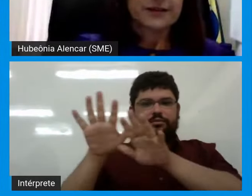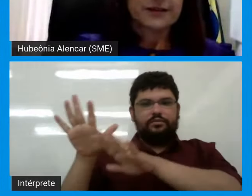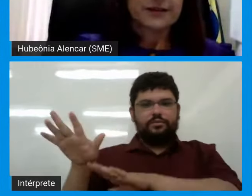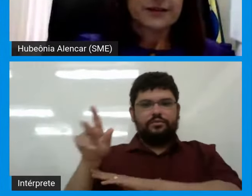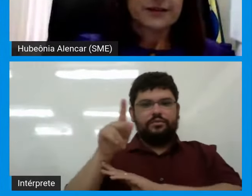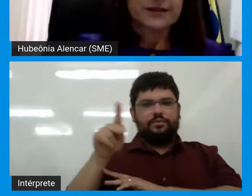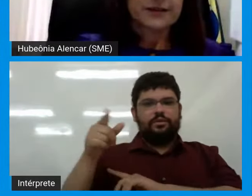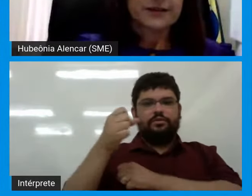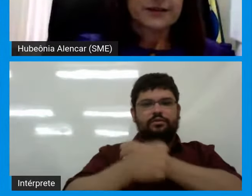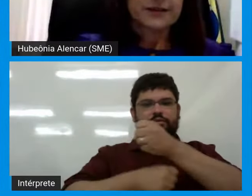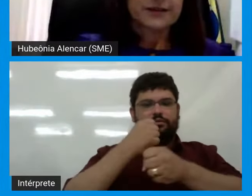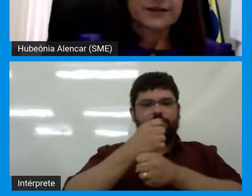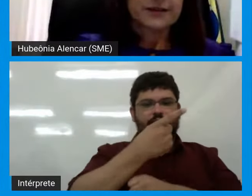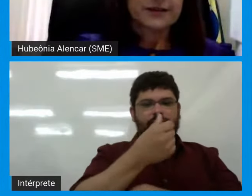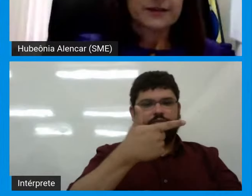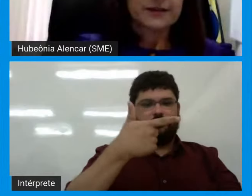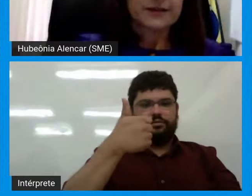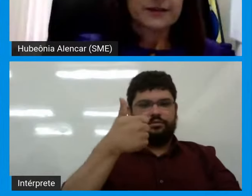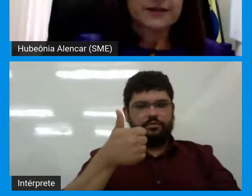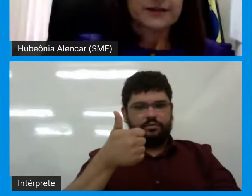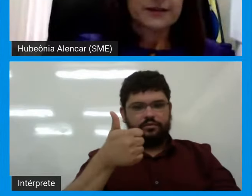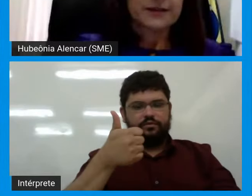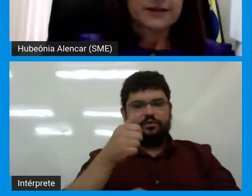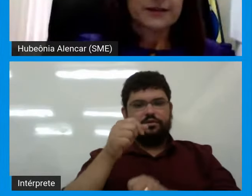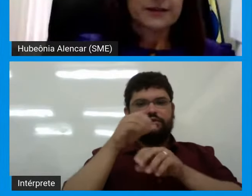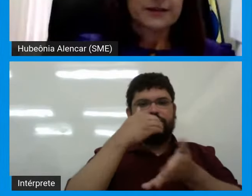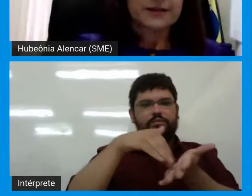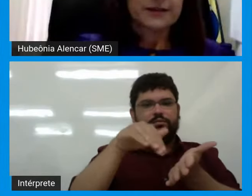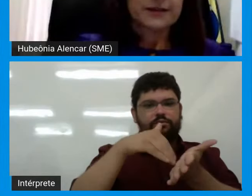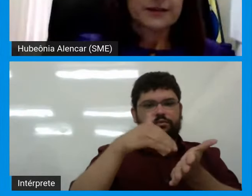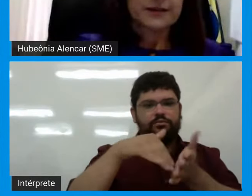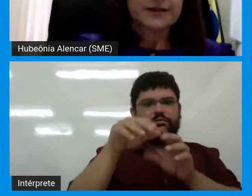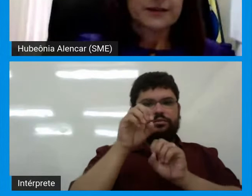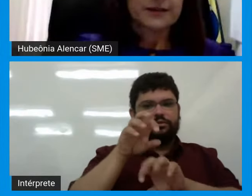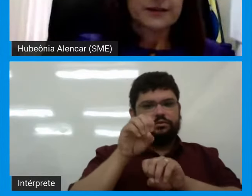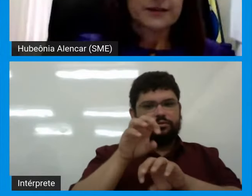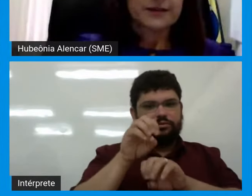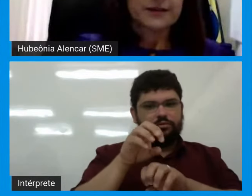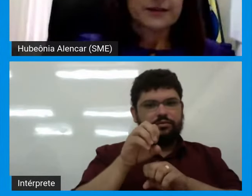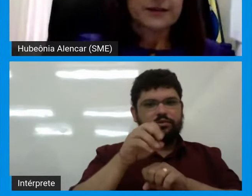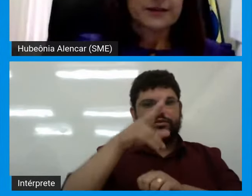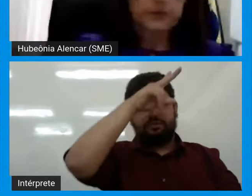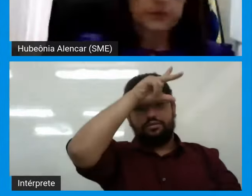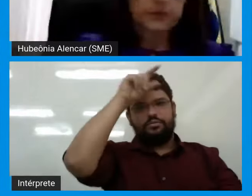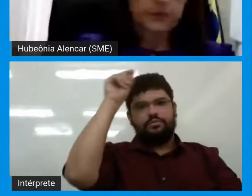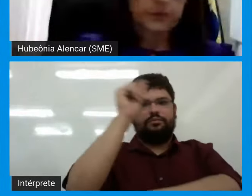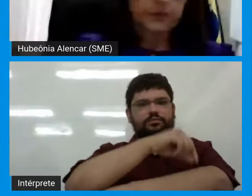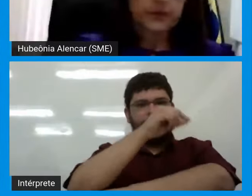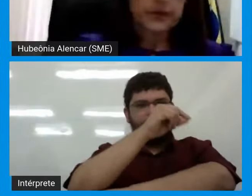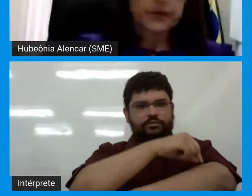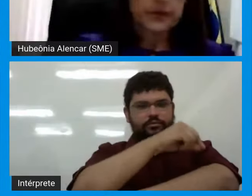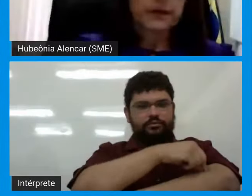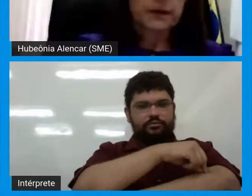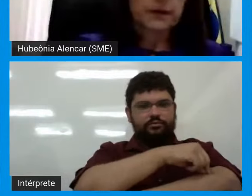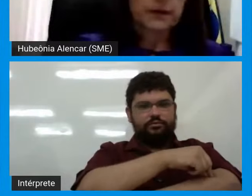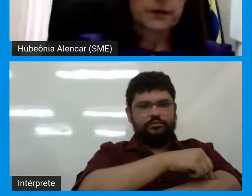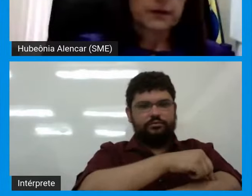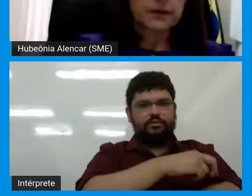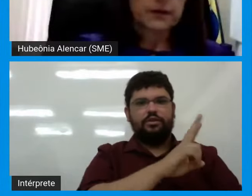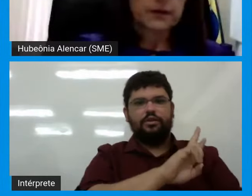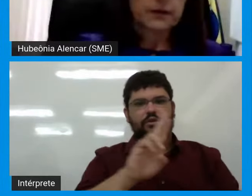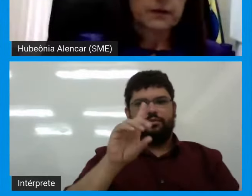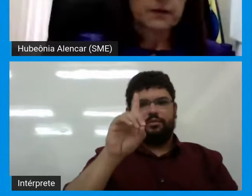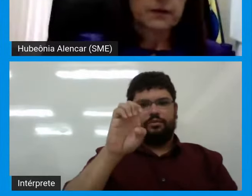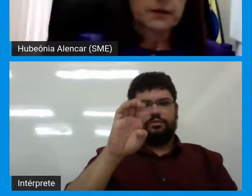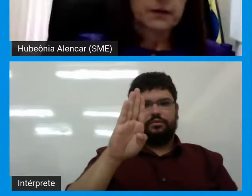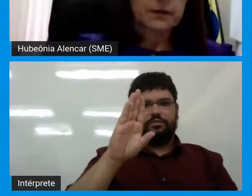2021, promovida pela Secretaria Municipal de Educação da Prefeitura de Mossoró. Sou Débora